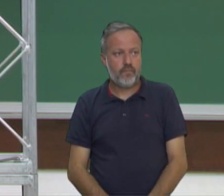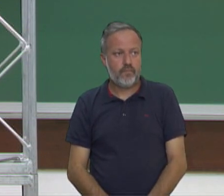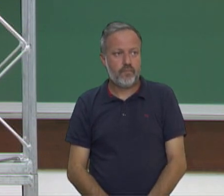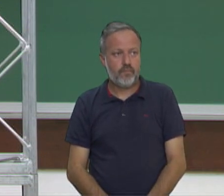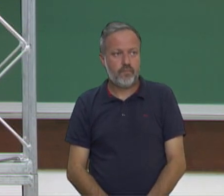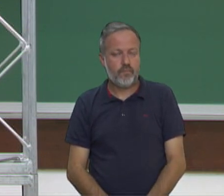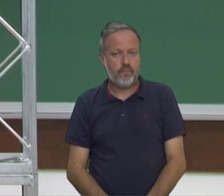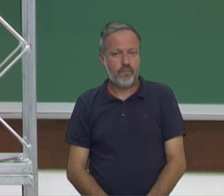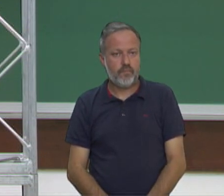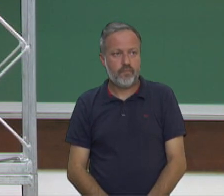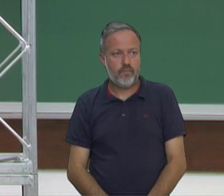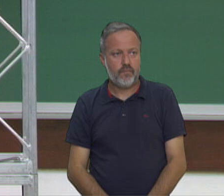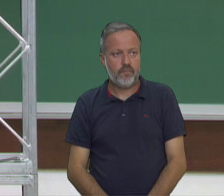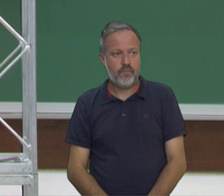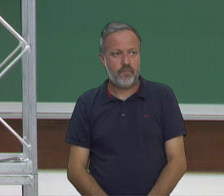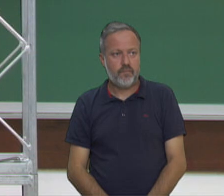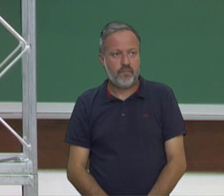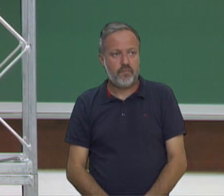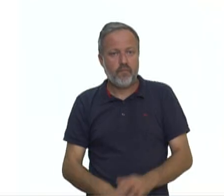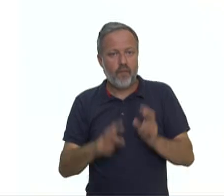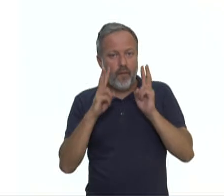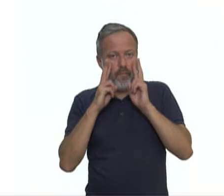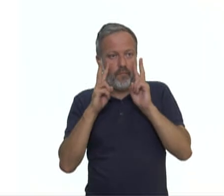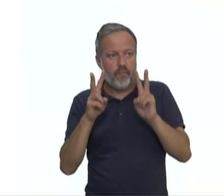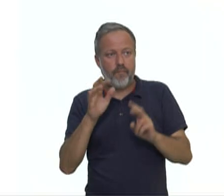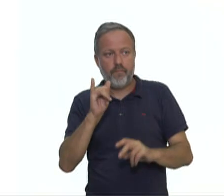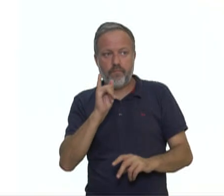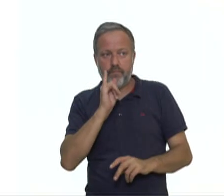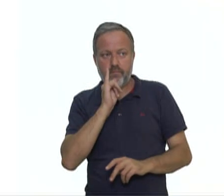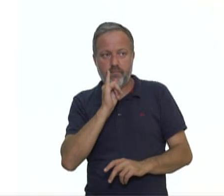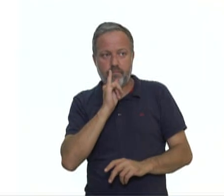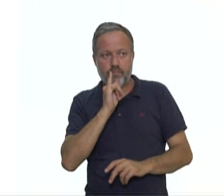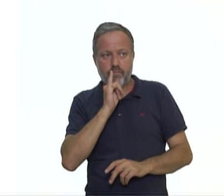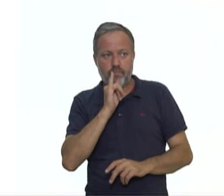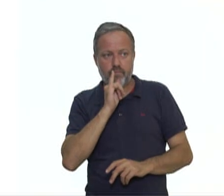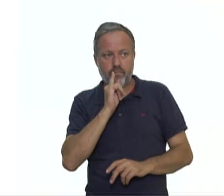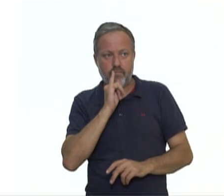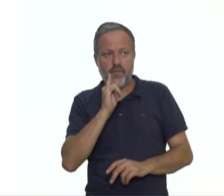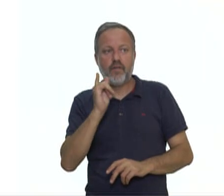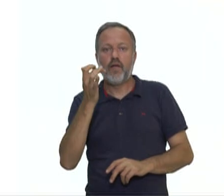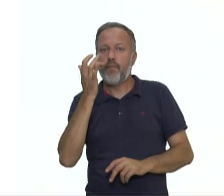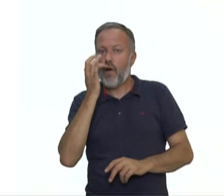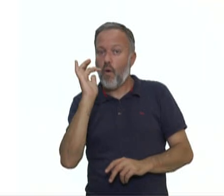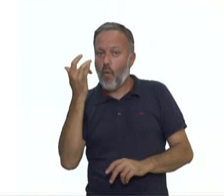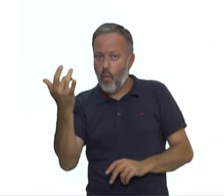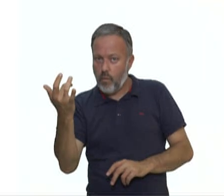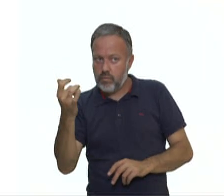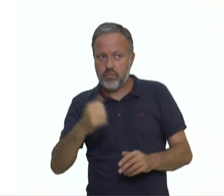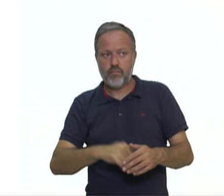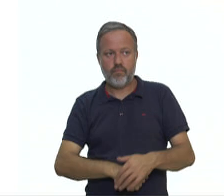Vou retornar ali só para falar dos exemplos para vocês. Metais, um exemplo claro é ouro. Vamos aqui perto.